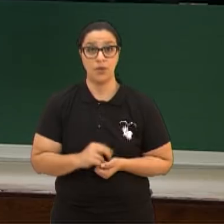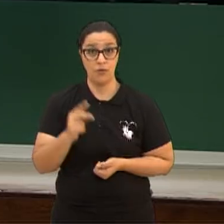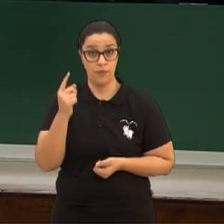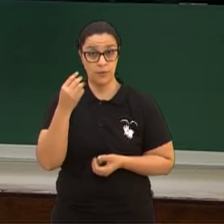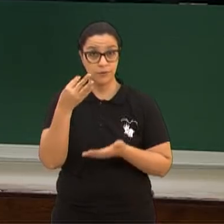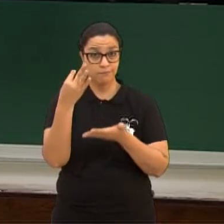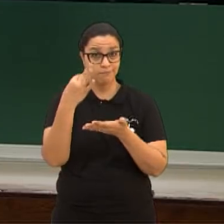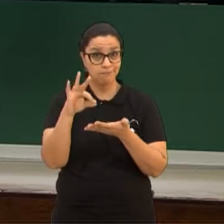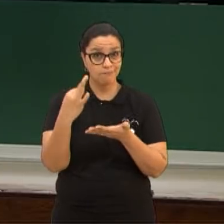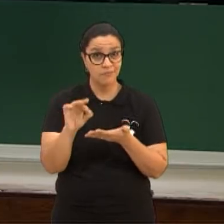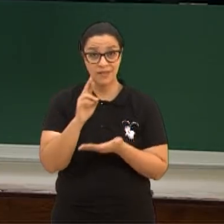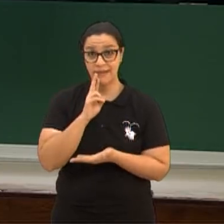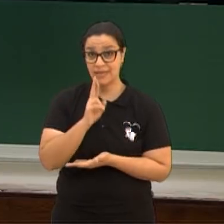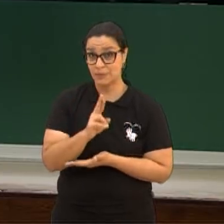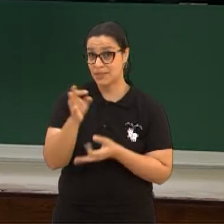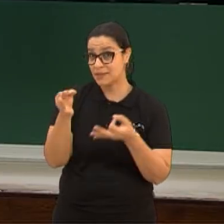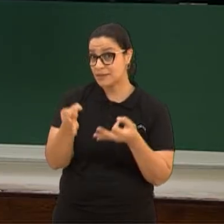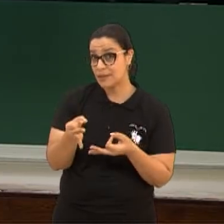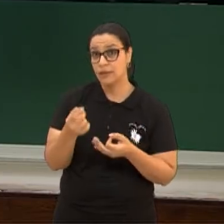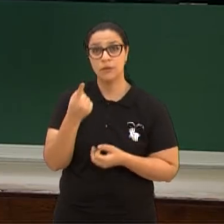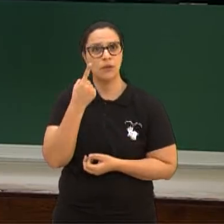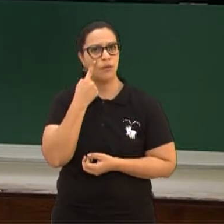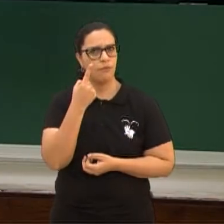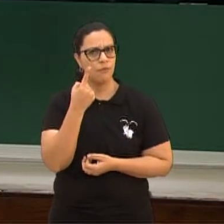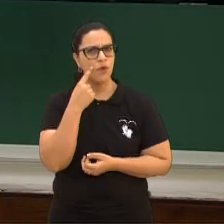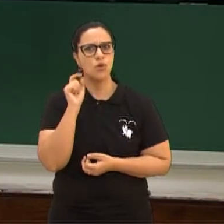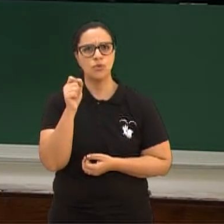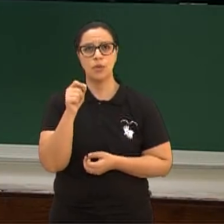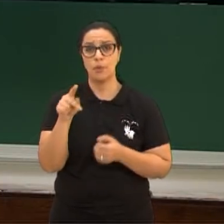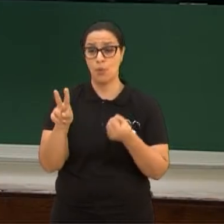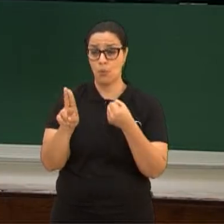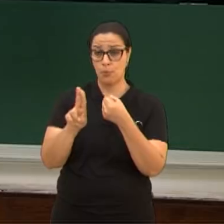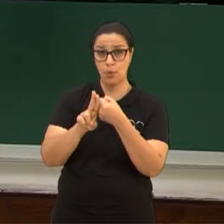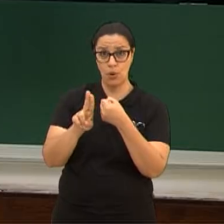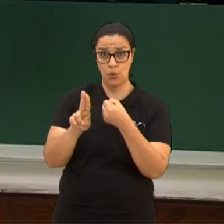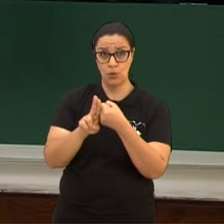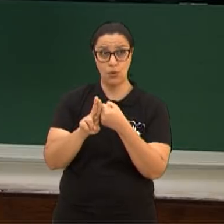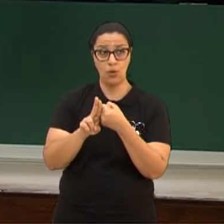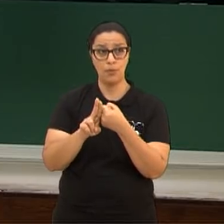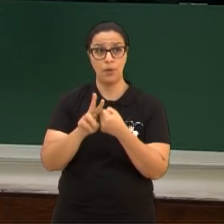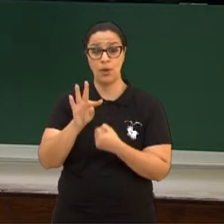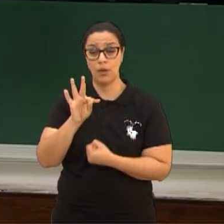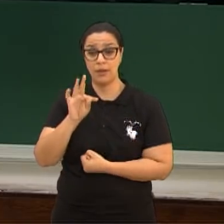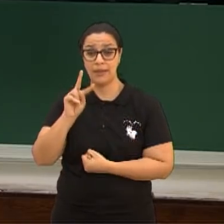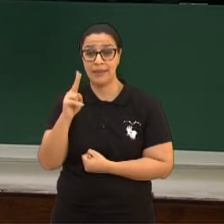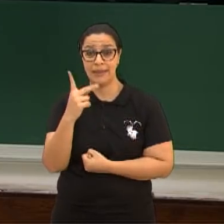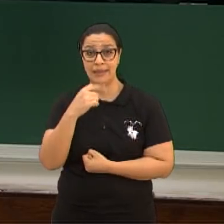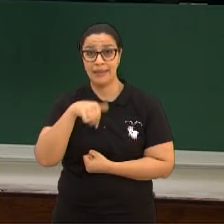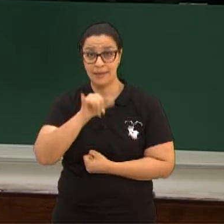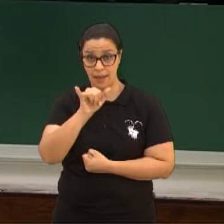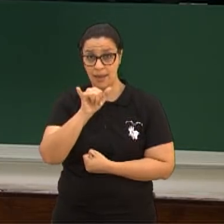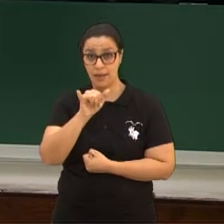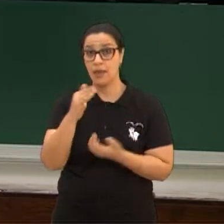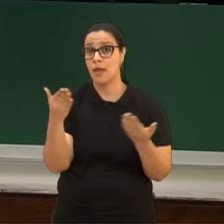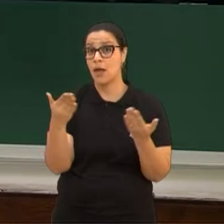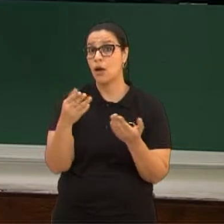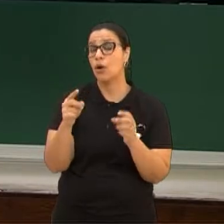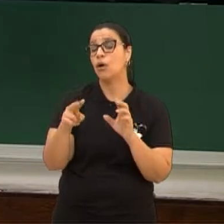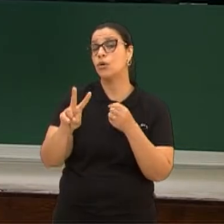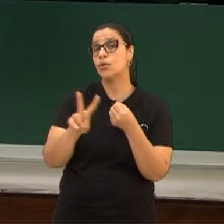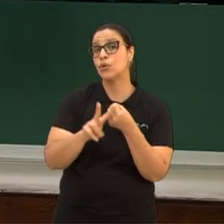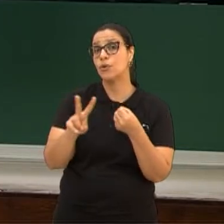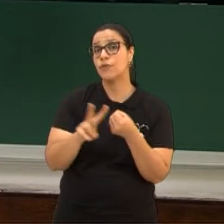Vamos conferir a resposta correta? Então, se o pronome é they, o verbo negativo vai